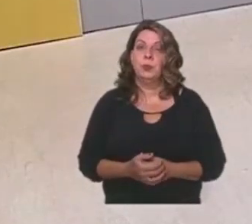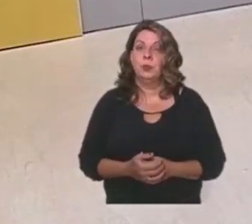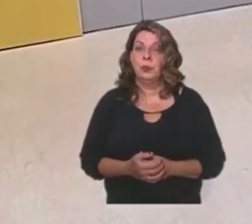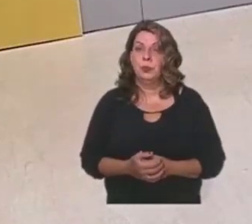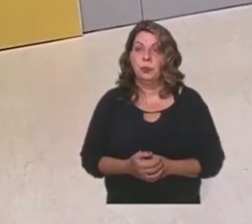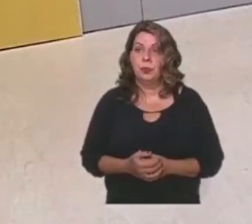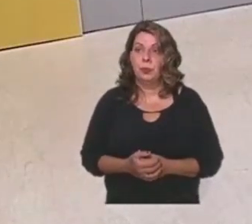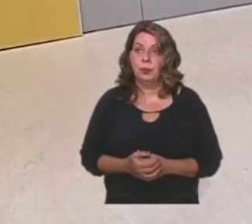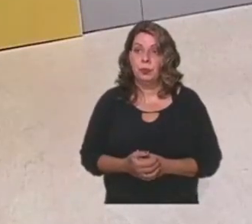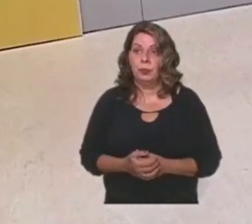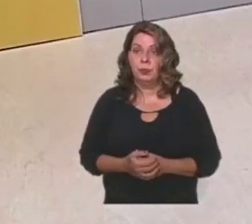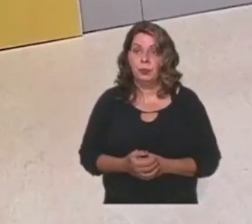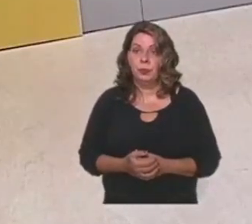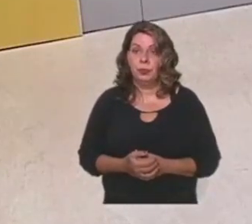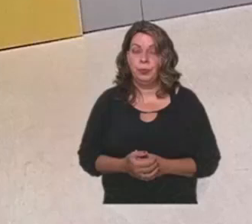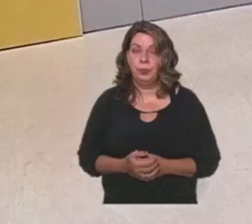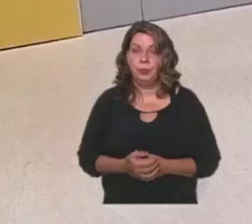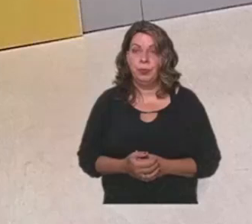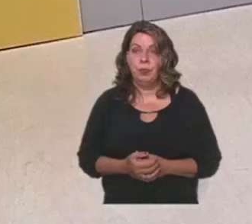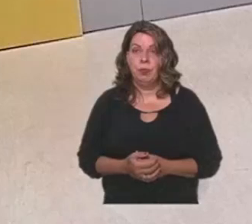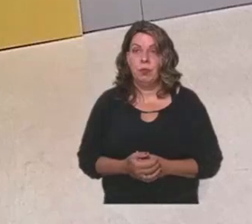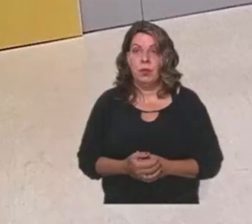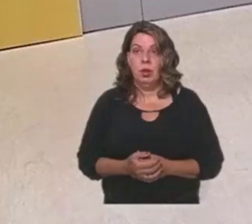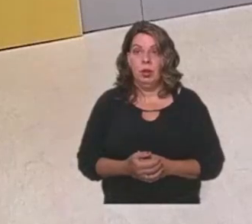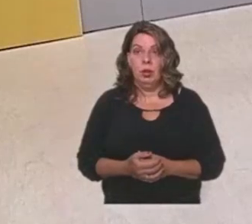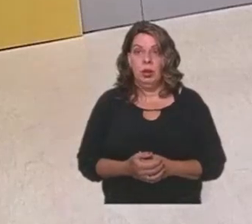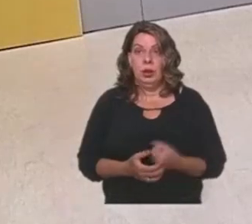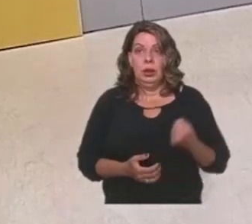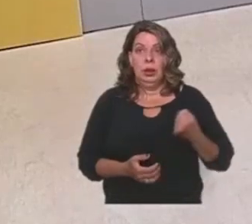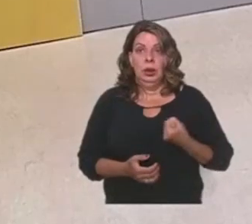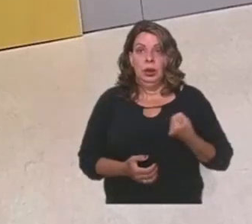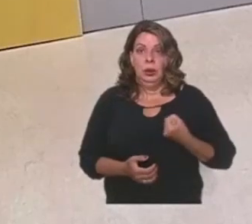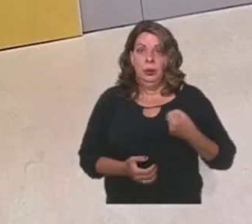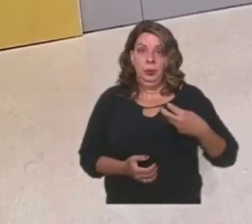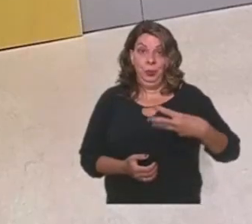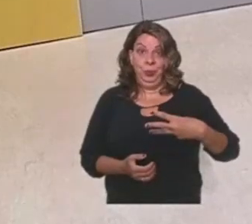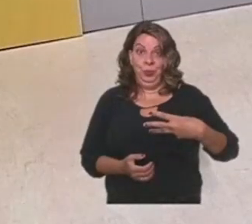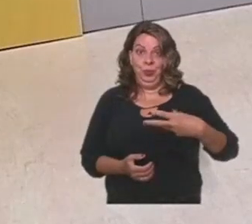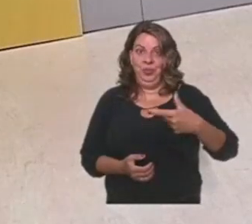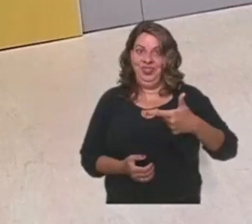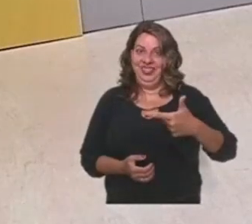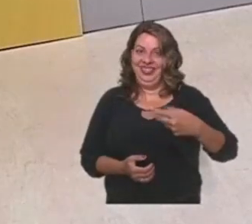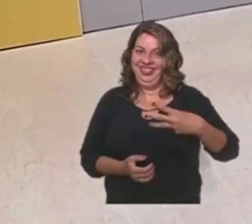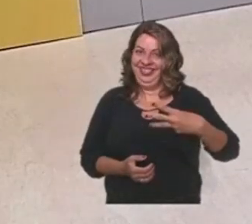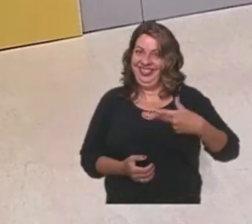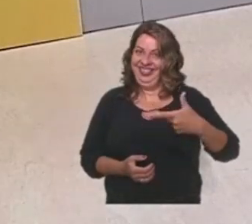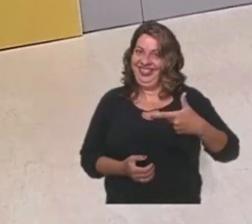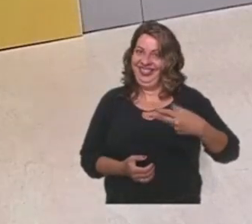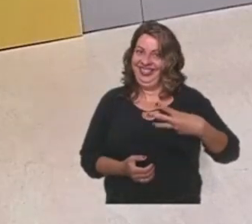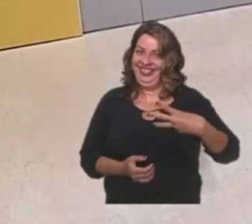55-55-55. Bolinha que subiu e a gente anuncia para você marcar